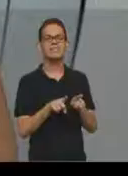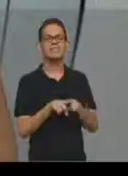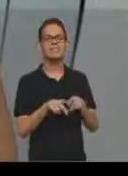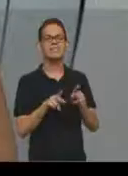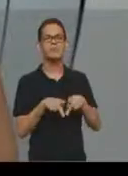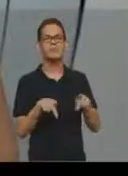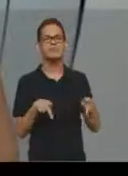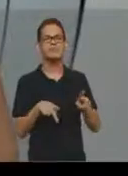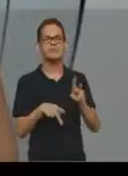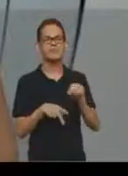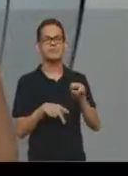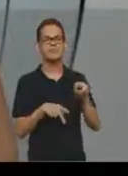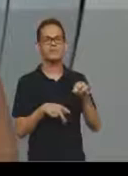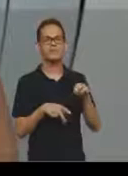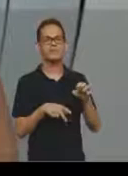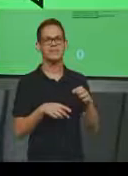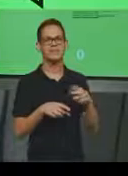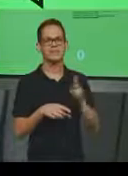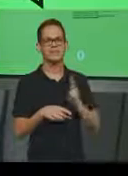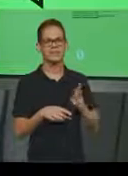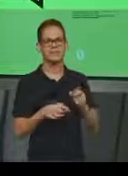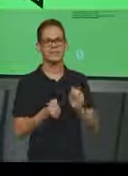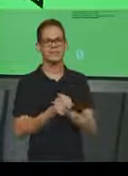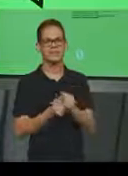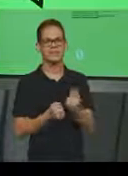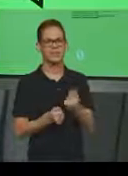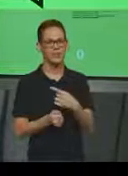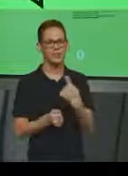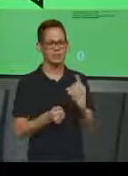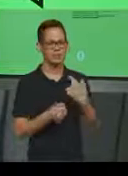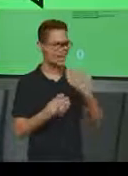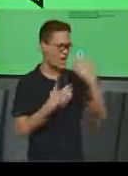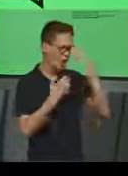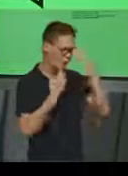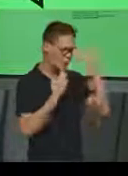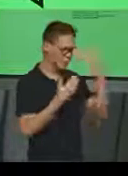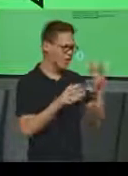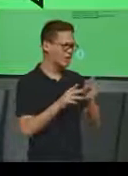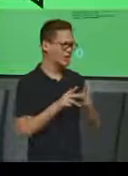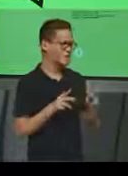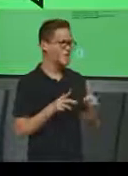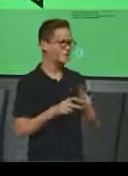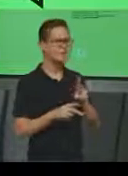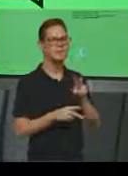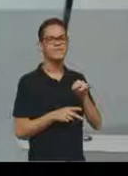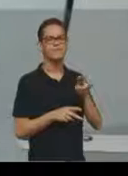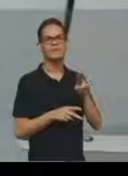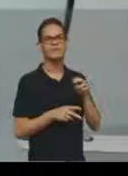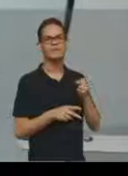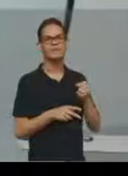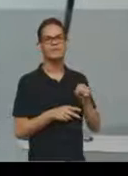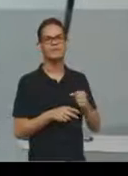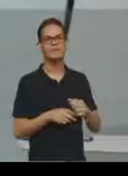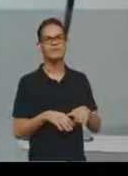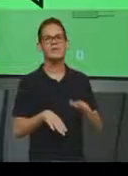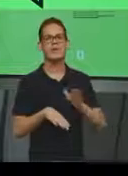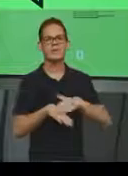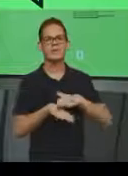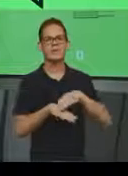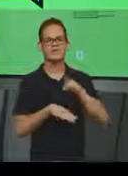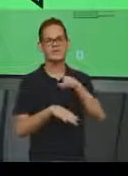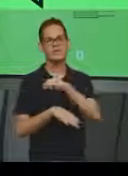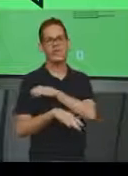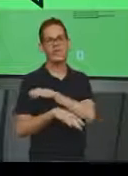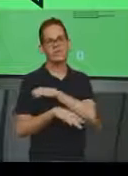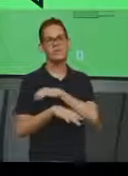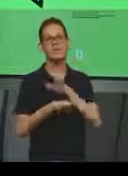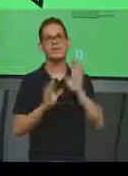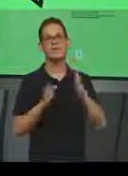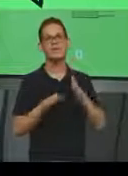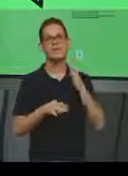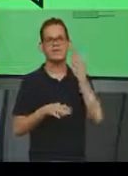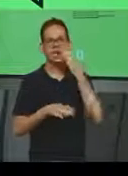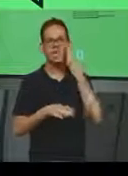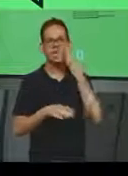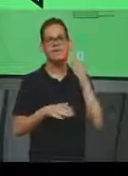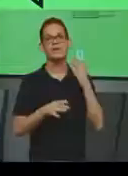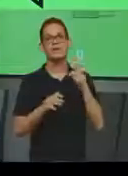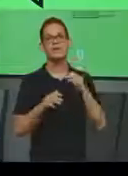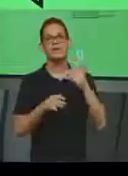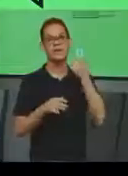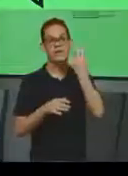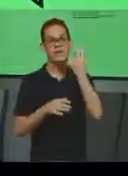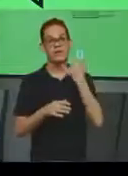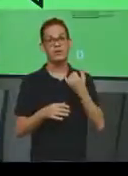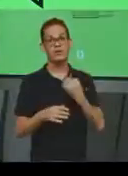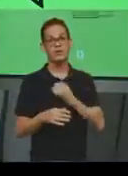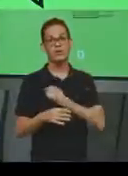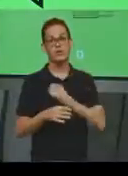professora Viviane, que continua com a gente. Eu agradeço a presença do professor Vinícius e você, estudante, já sabe como participar. Ligue